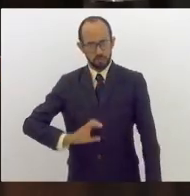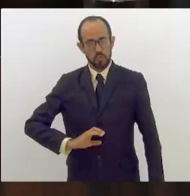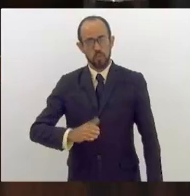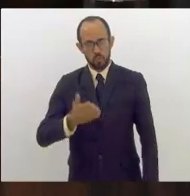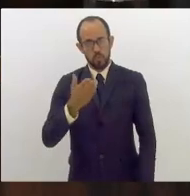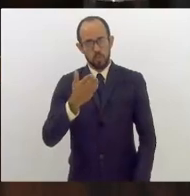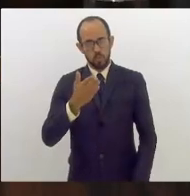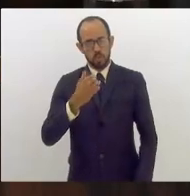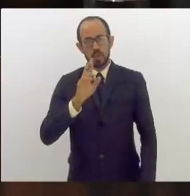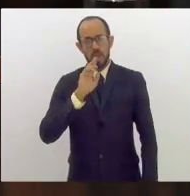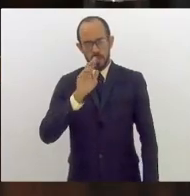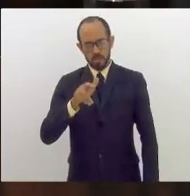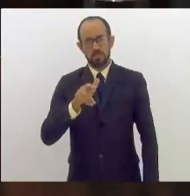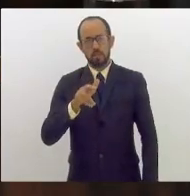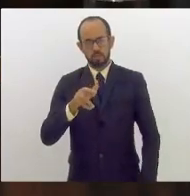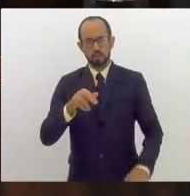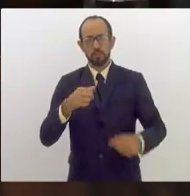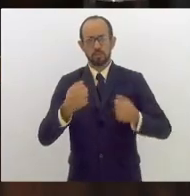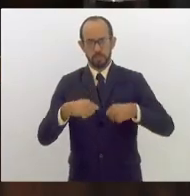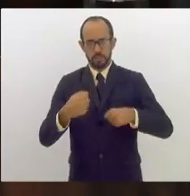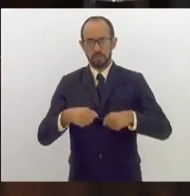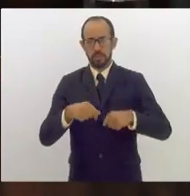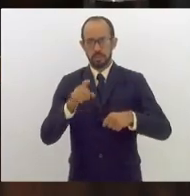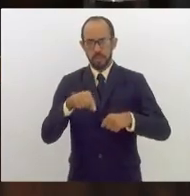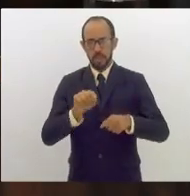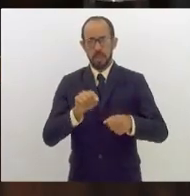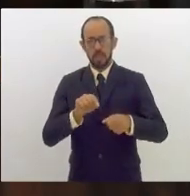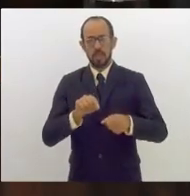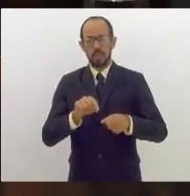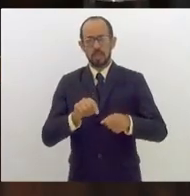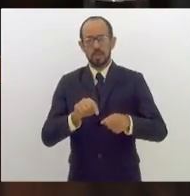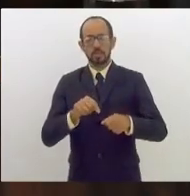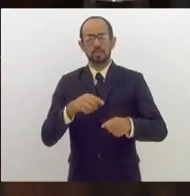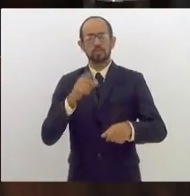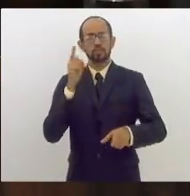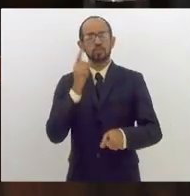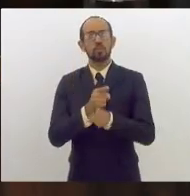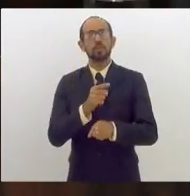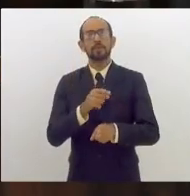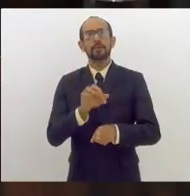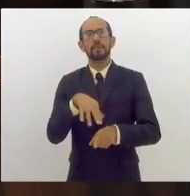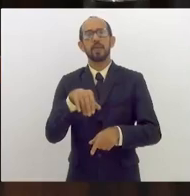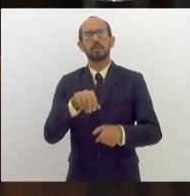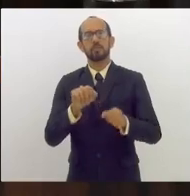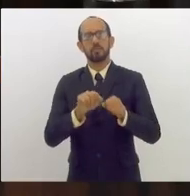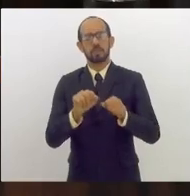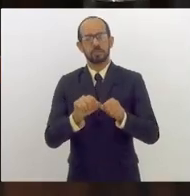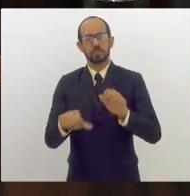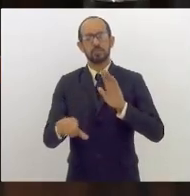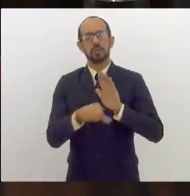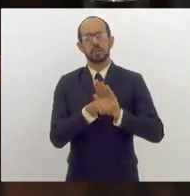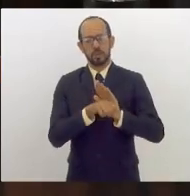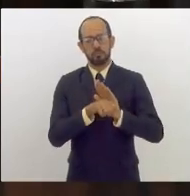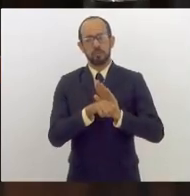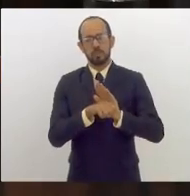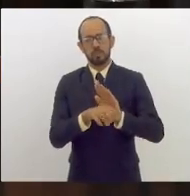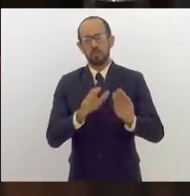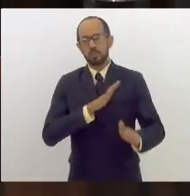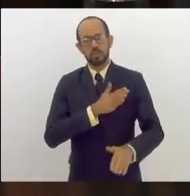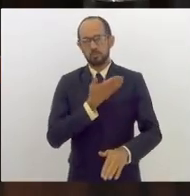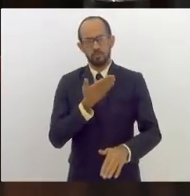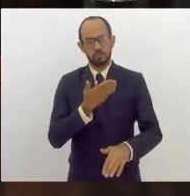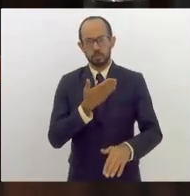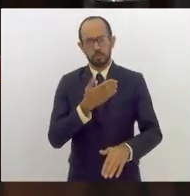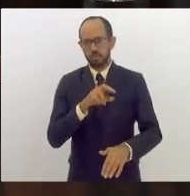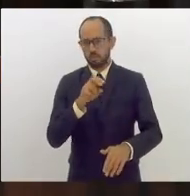dê a resposta que é necessário a identificação dos autores desse crime sábado para que não só não vamos